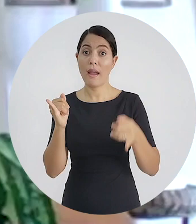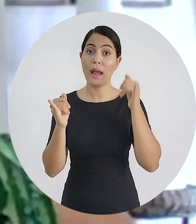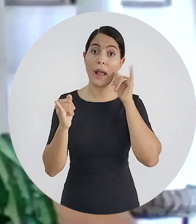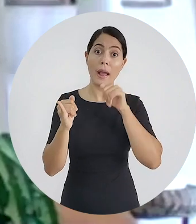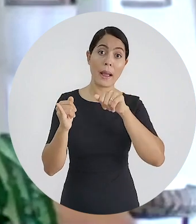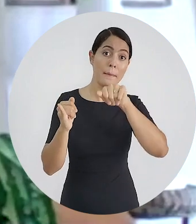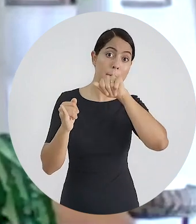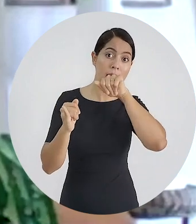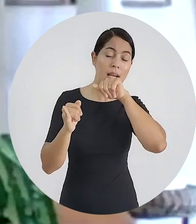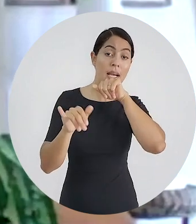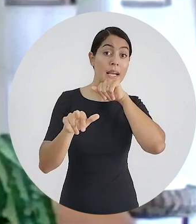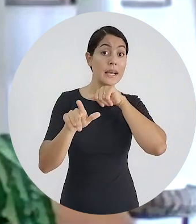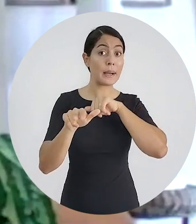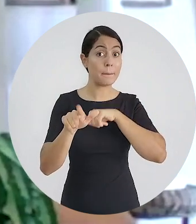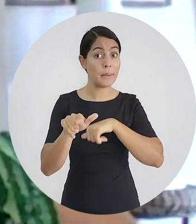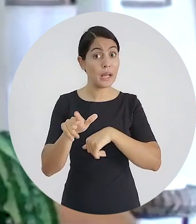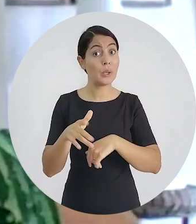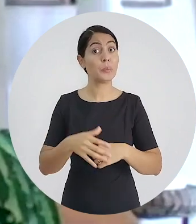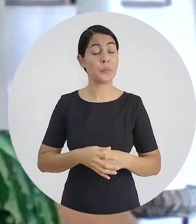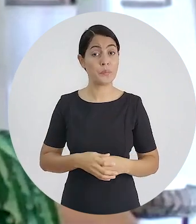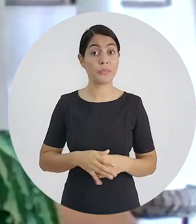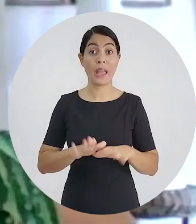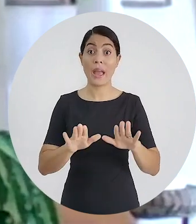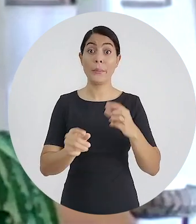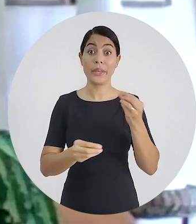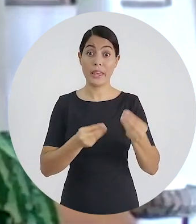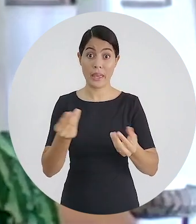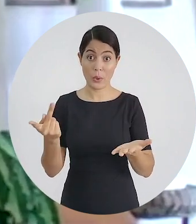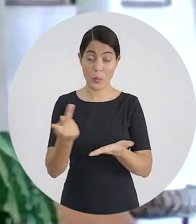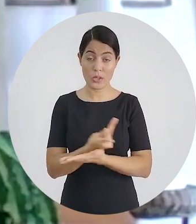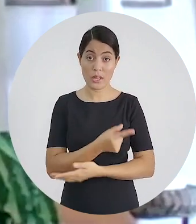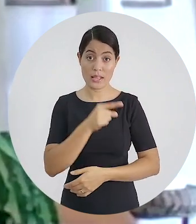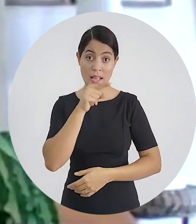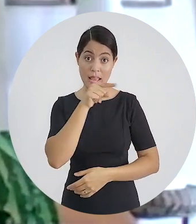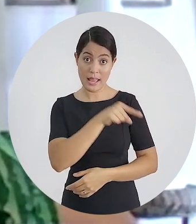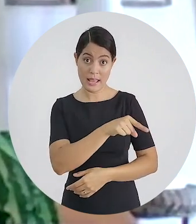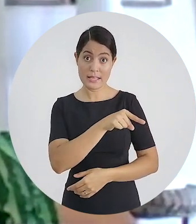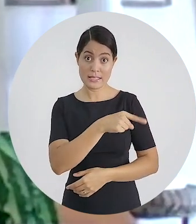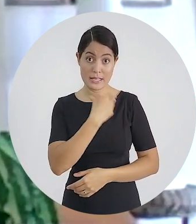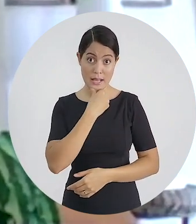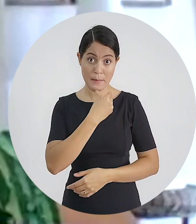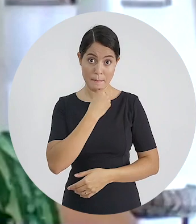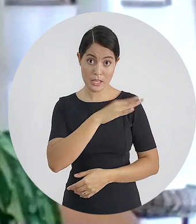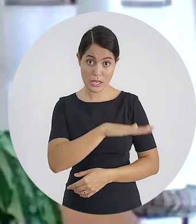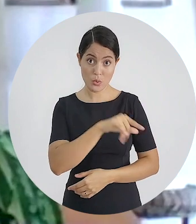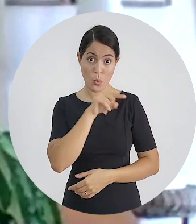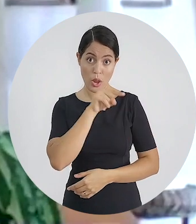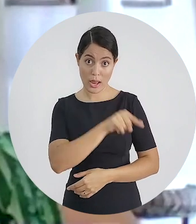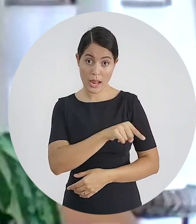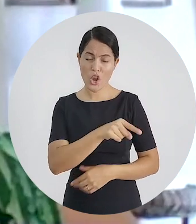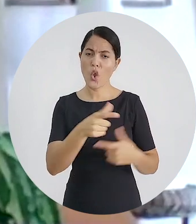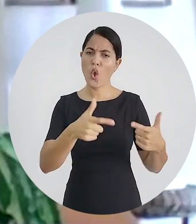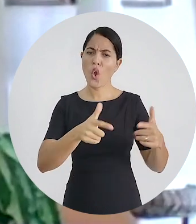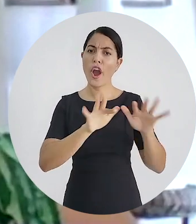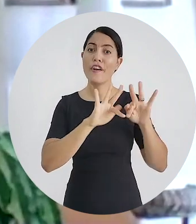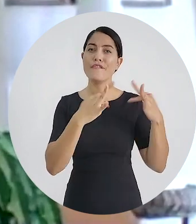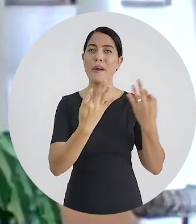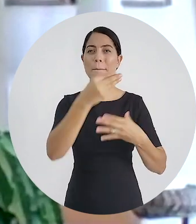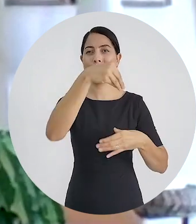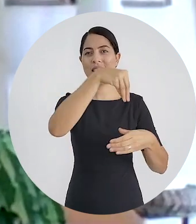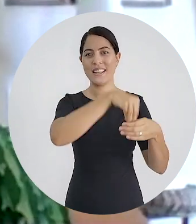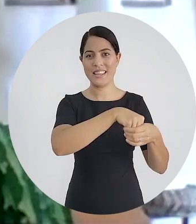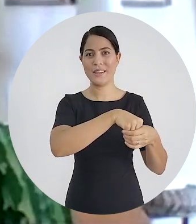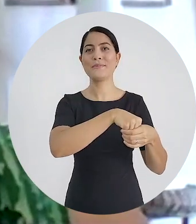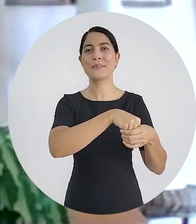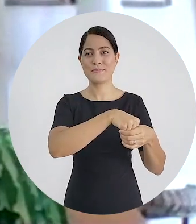pai, com mãe, com irmãos. Essa criança estava no interior do lar.